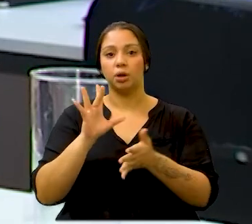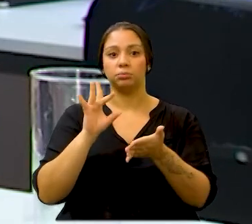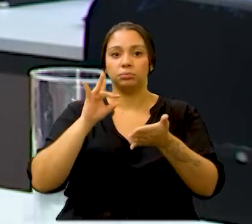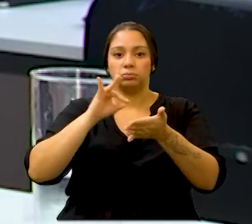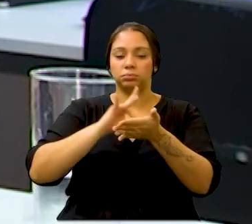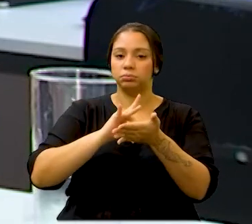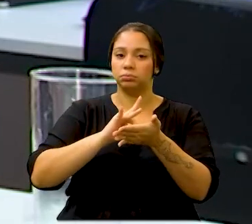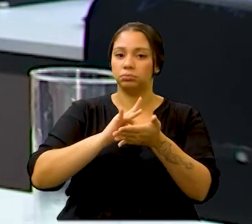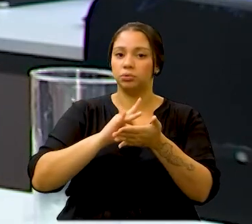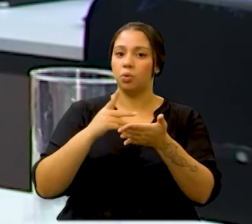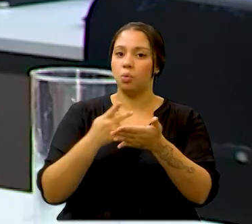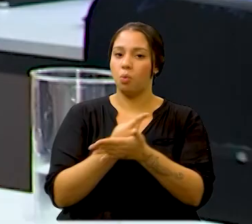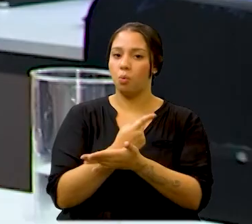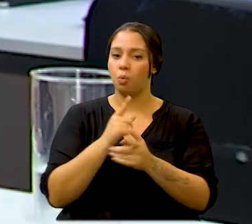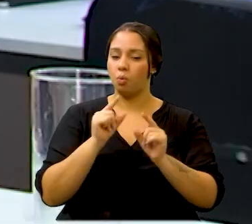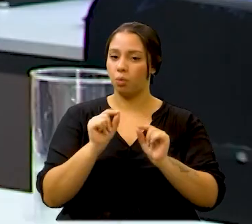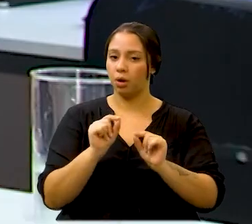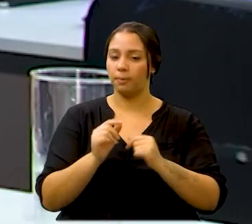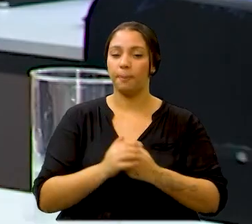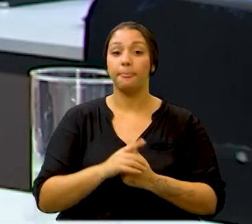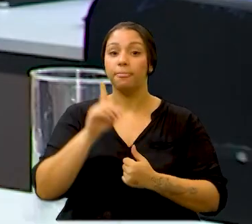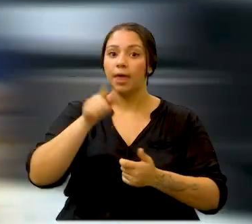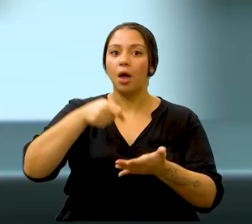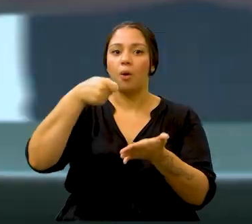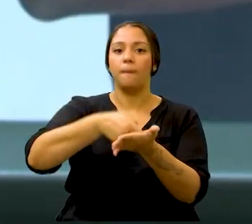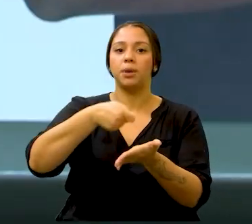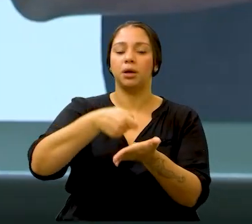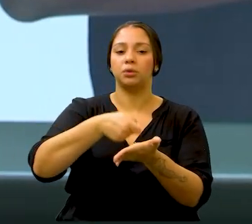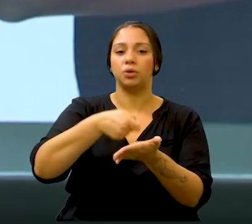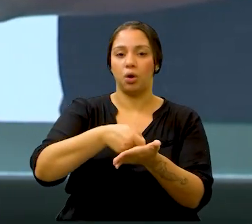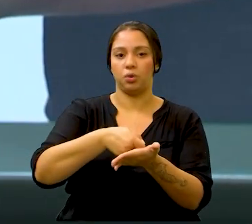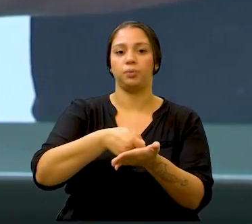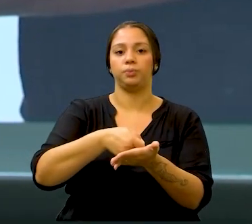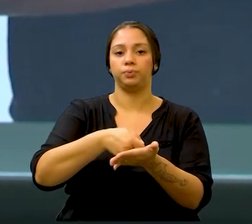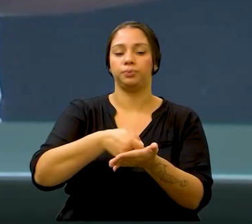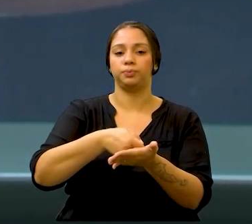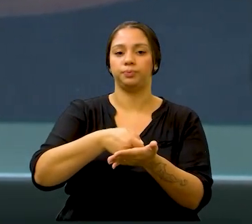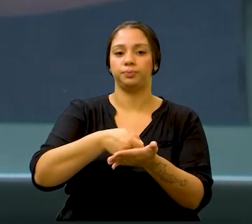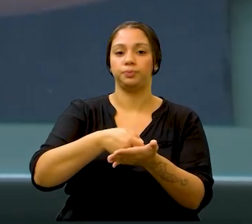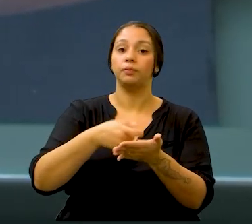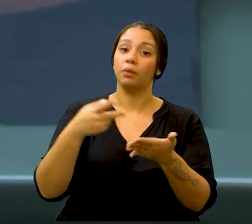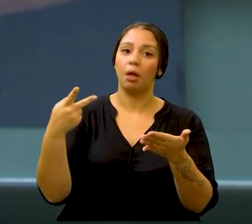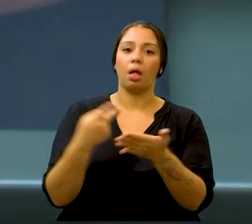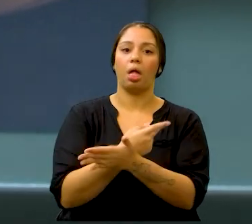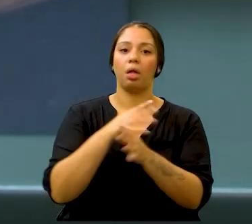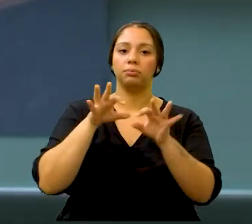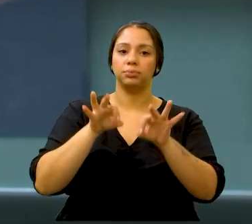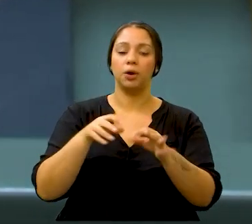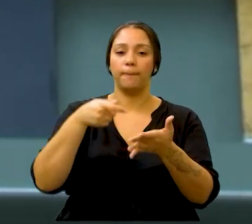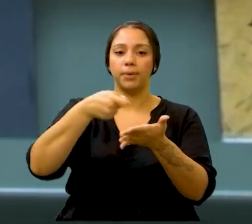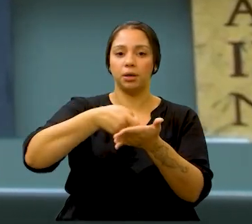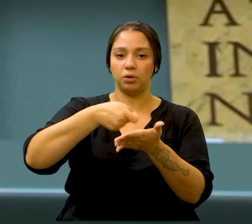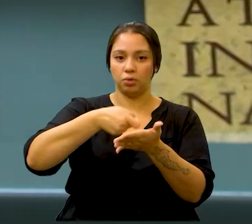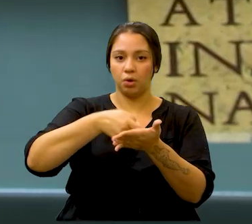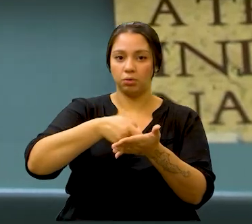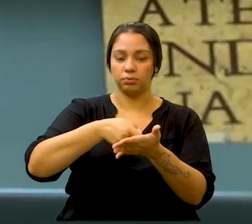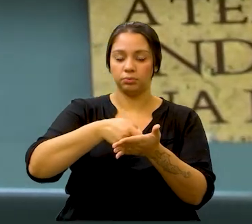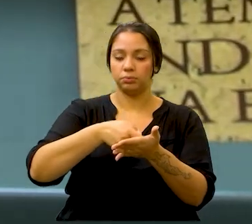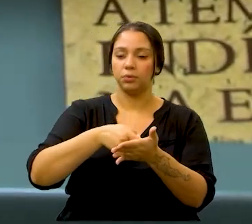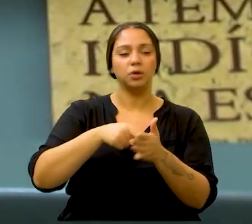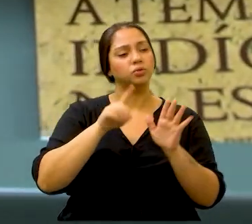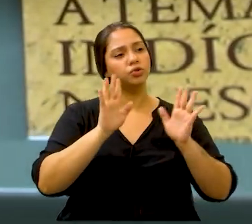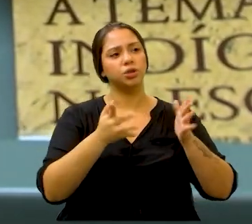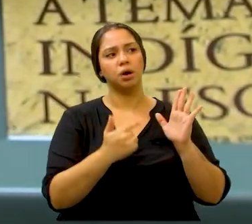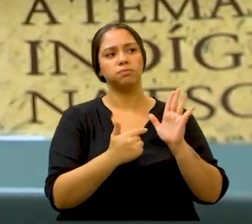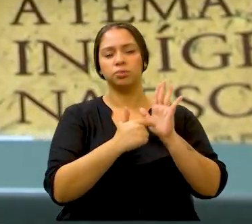consolidou, né, um fato que é a obrigatoriedade. Então, a obrigatoriedade está posta. Isso é